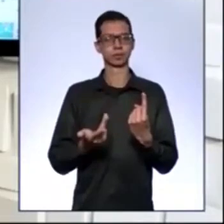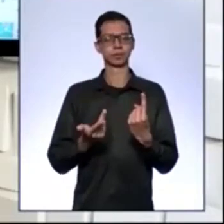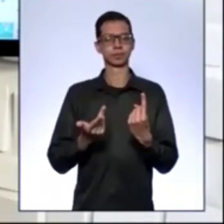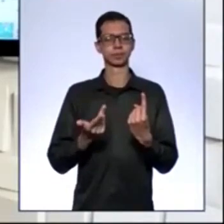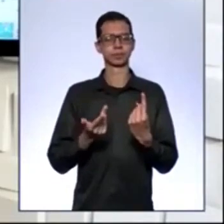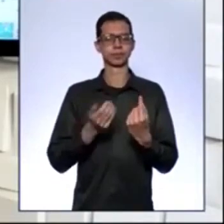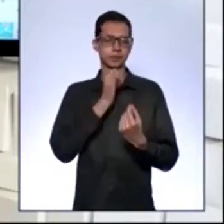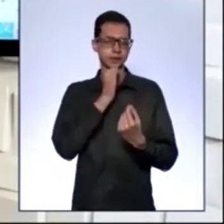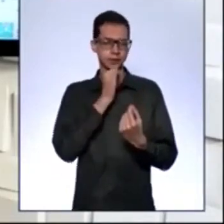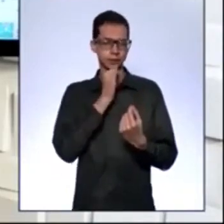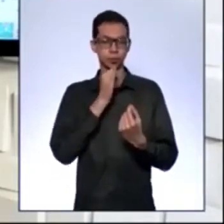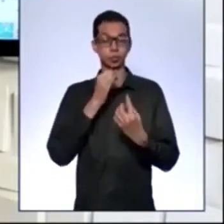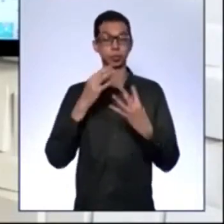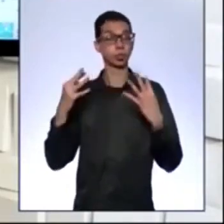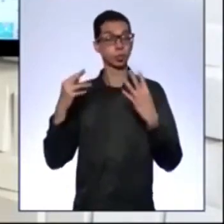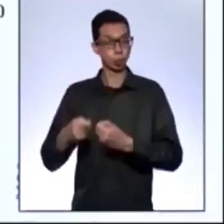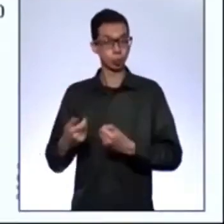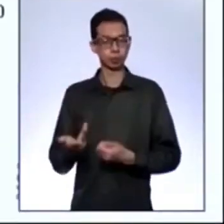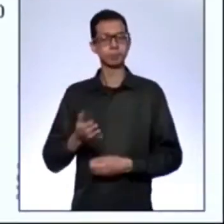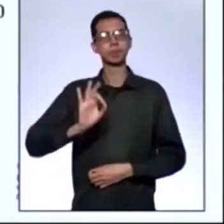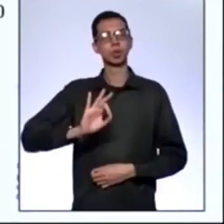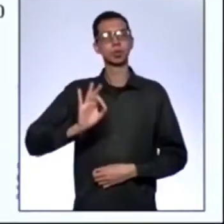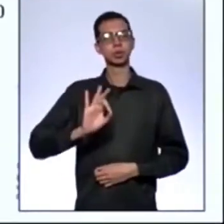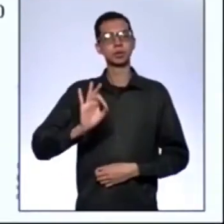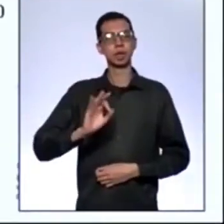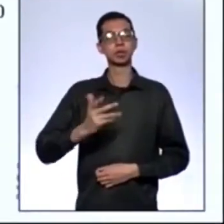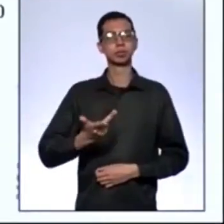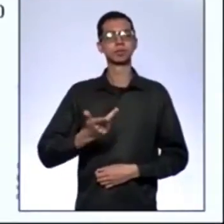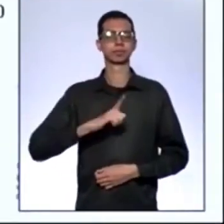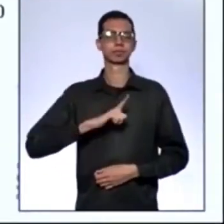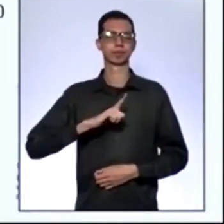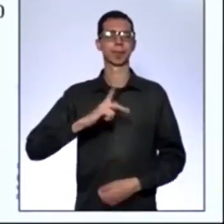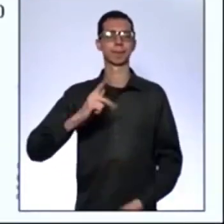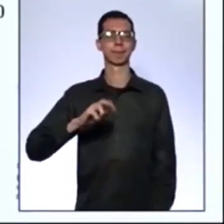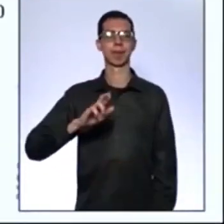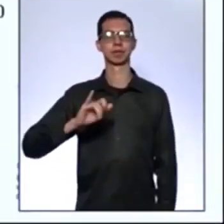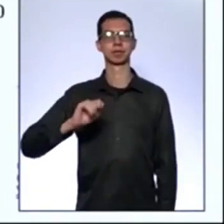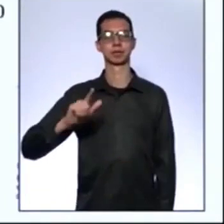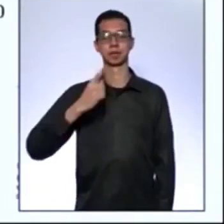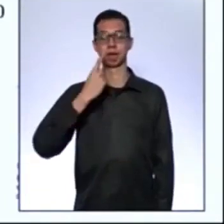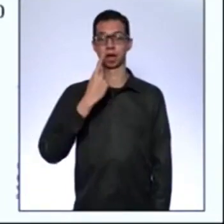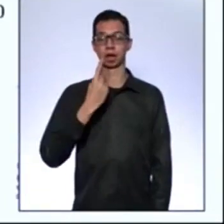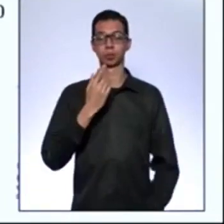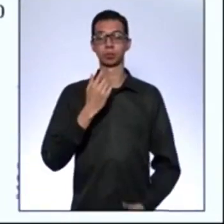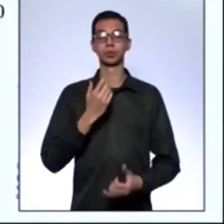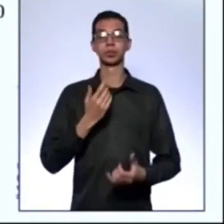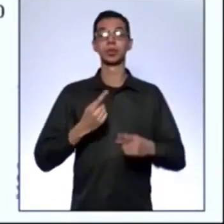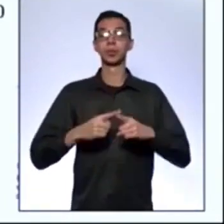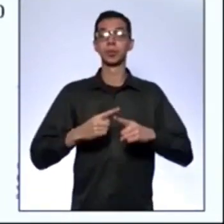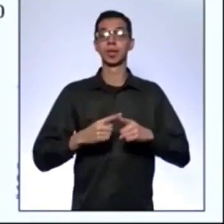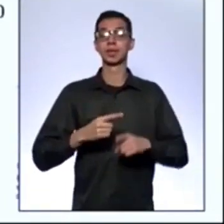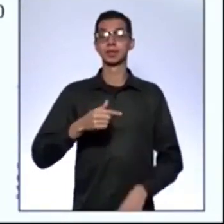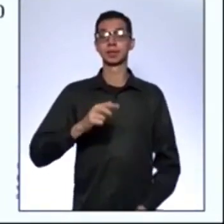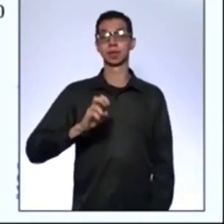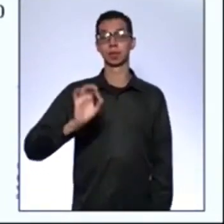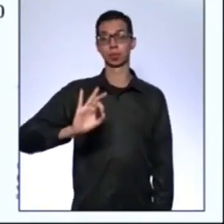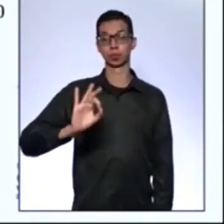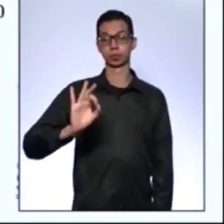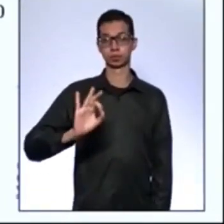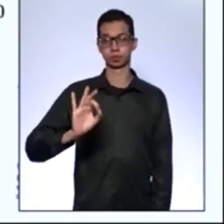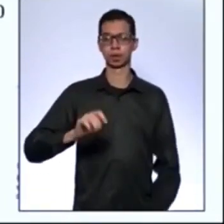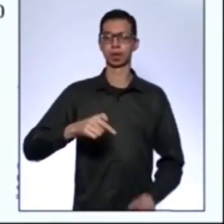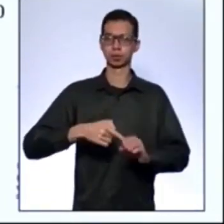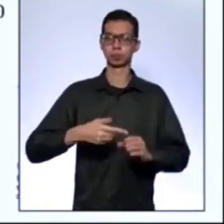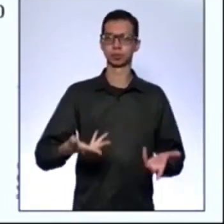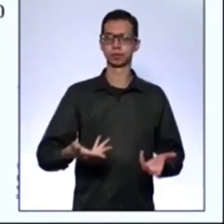te dá pareciam uma porcentagem 75 por cento de gasolina de um total houve uma chinês